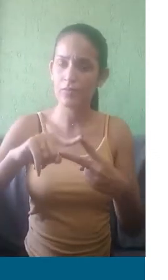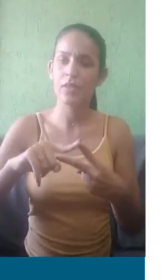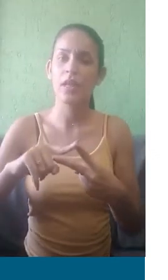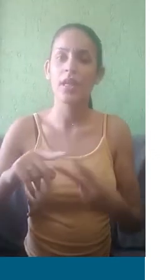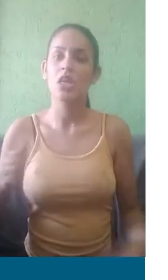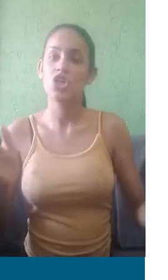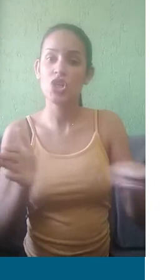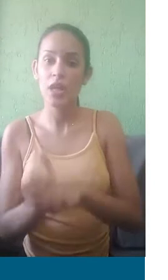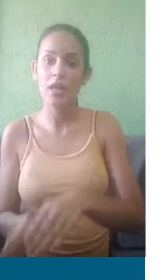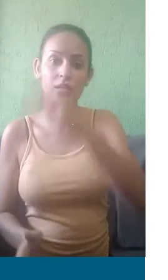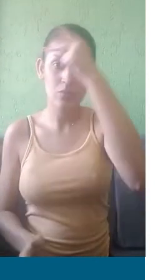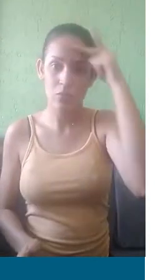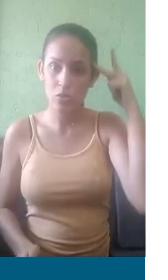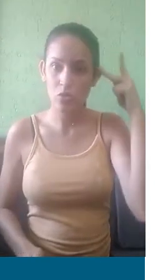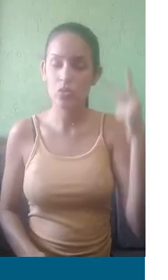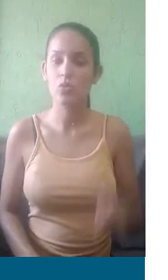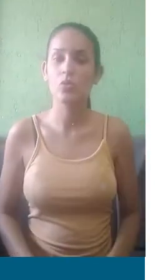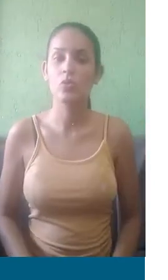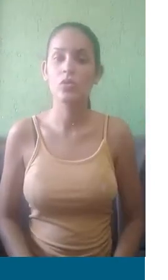ocorrida no século XVII.